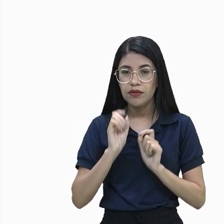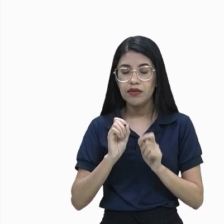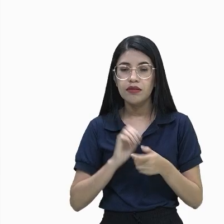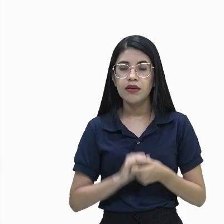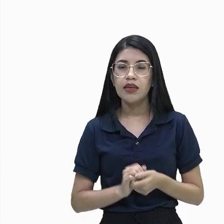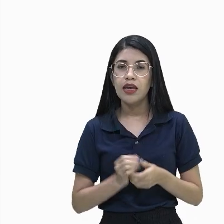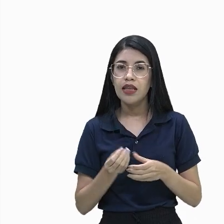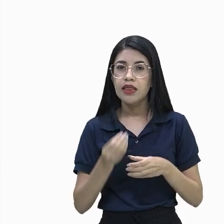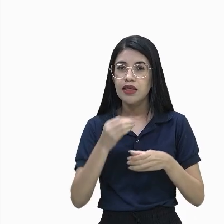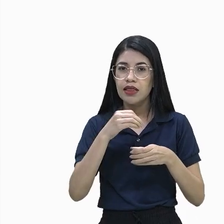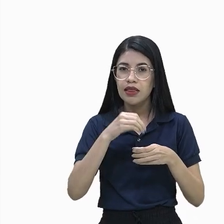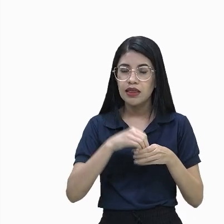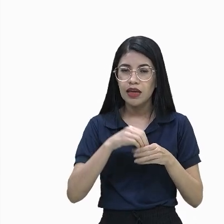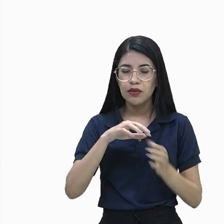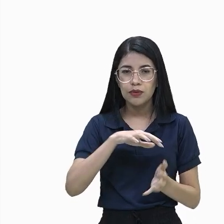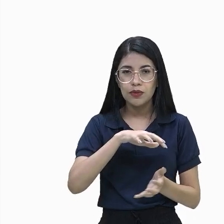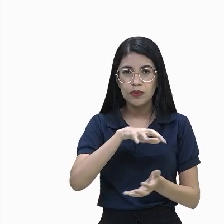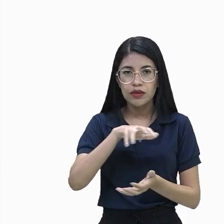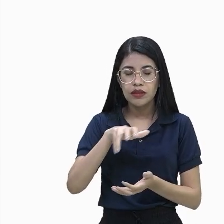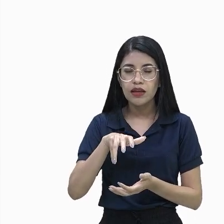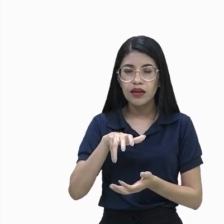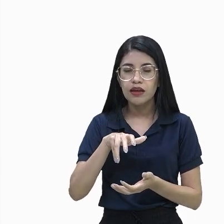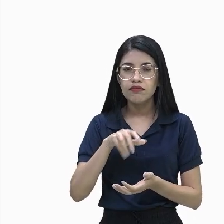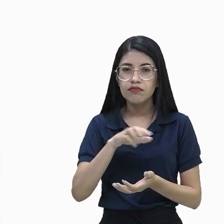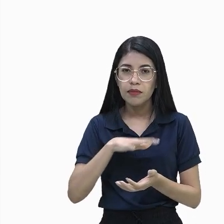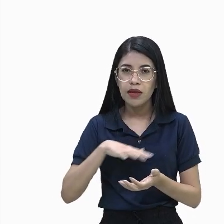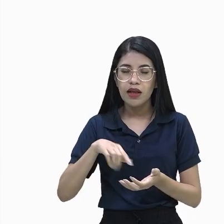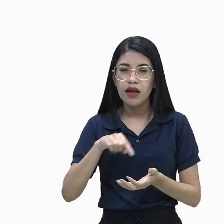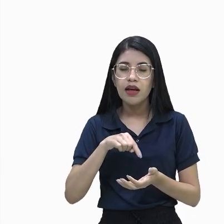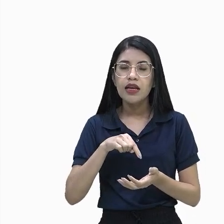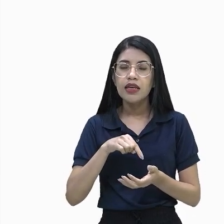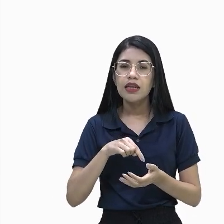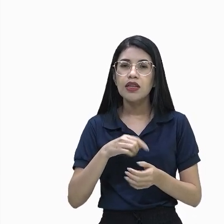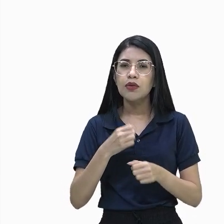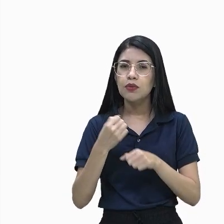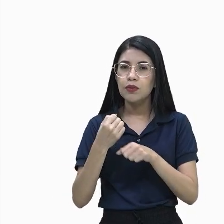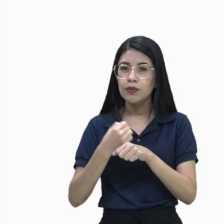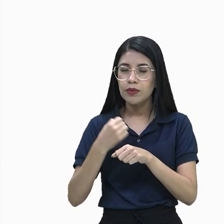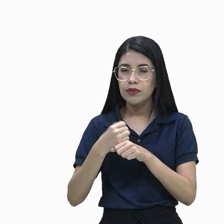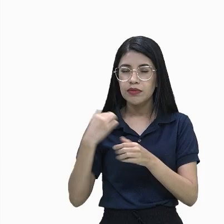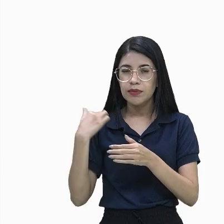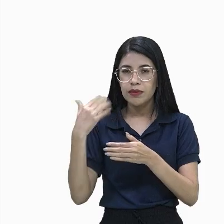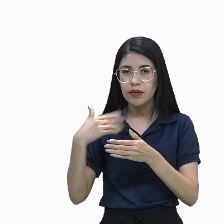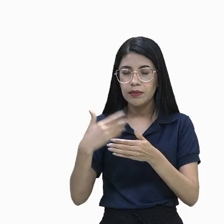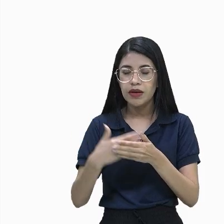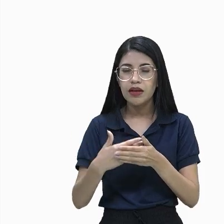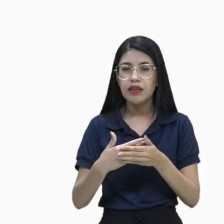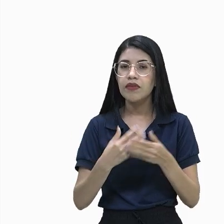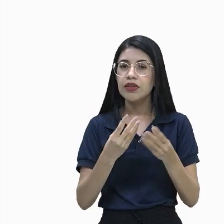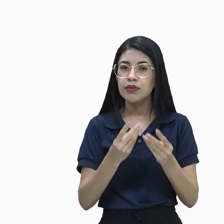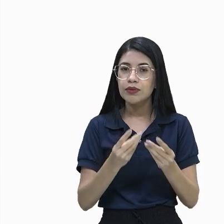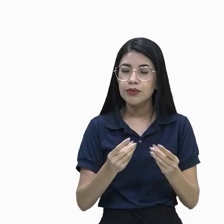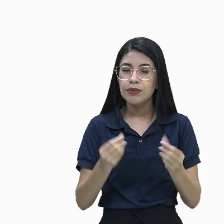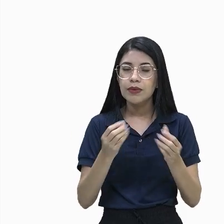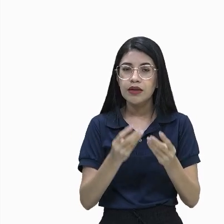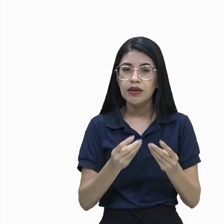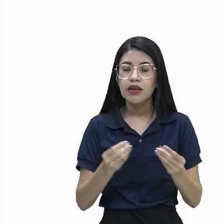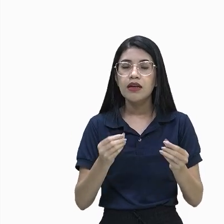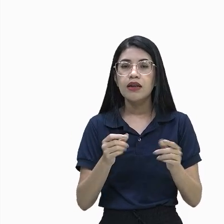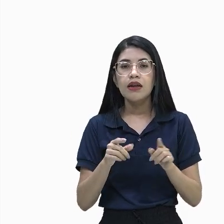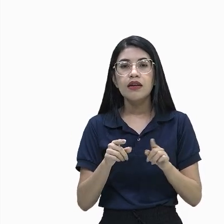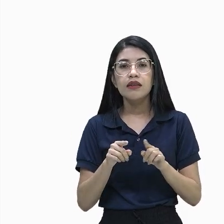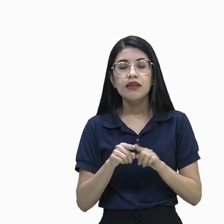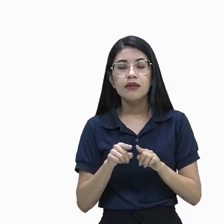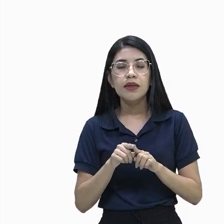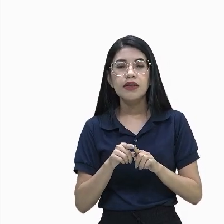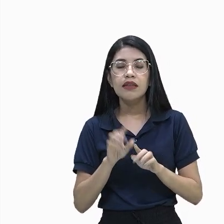lá dentro, né, que acaba se desgastando com o passar dos milhões de anos, é influenciado por diferentes tipos